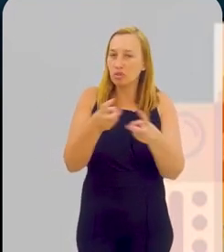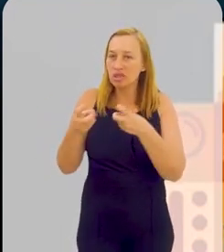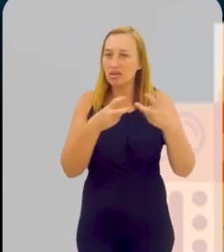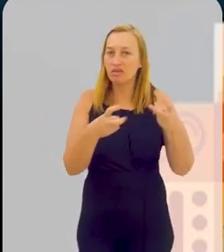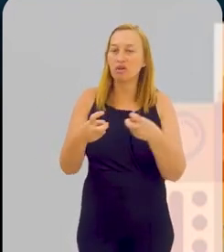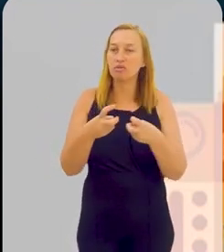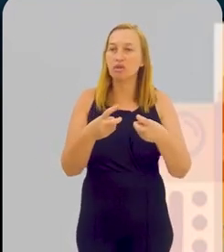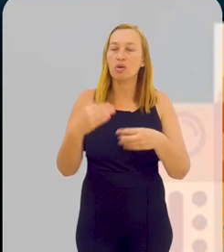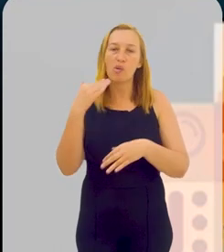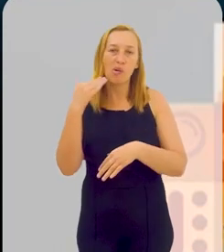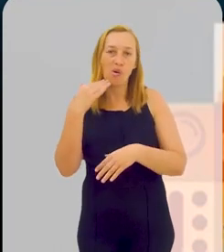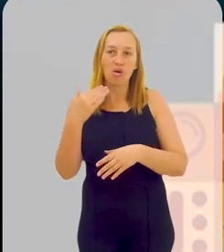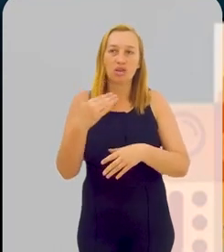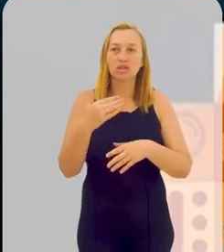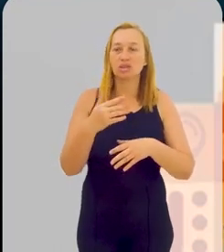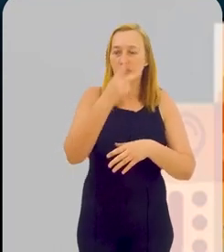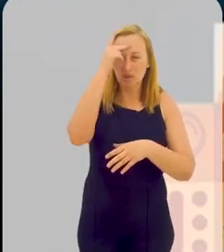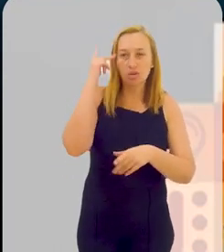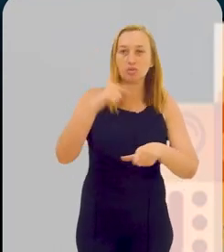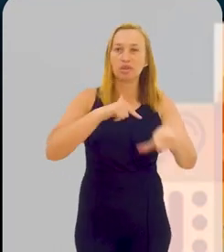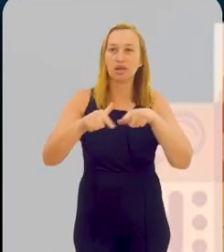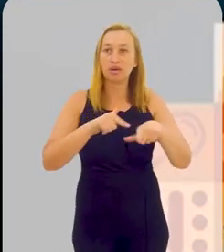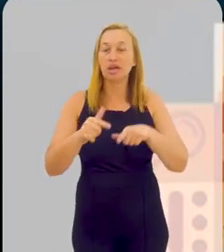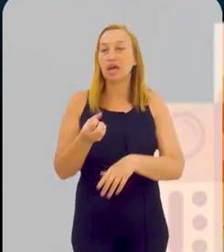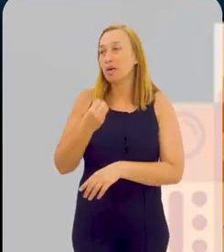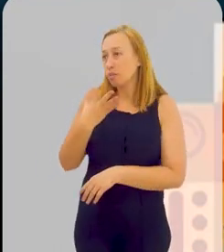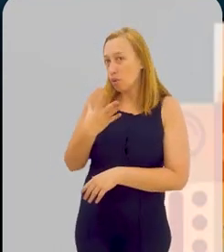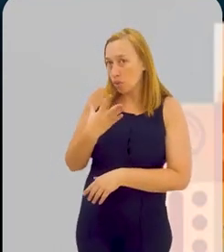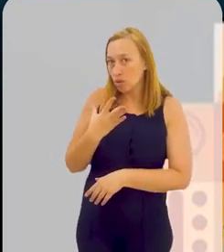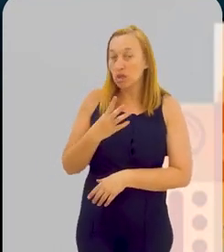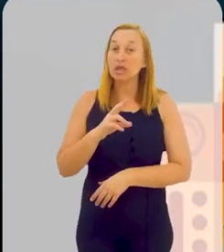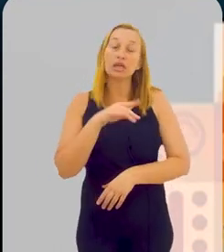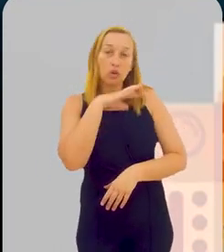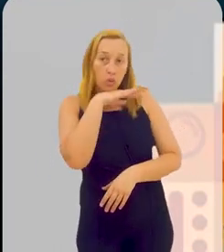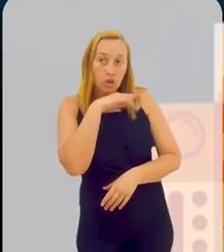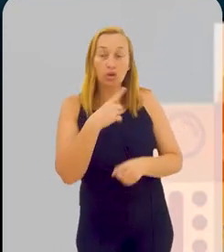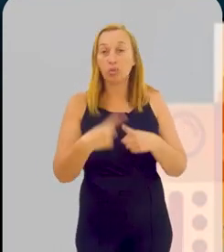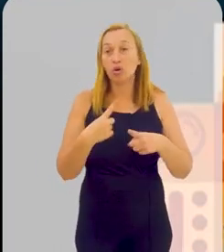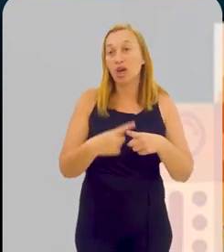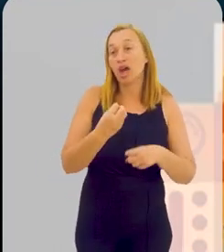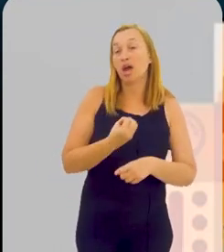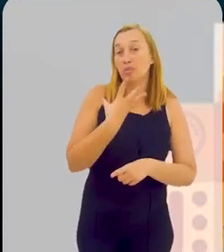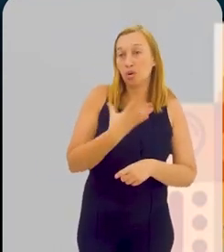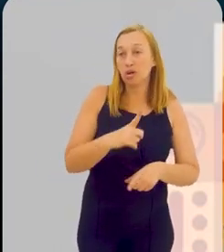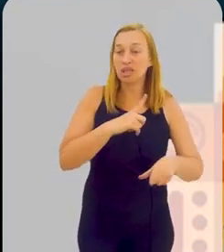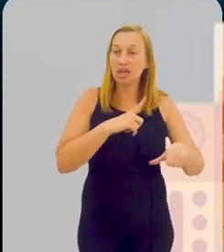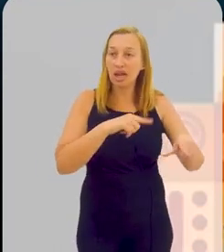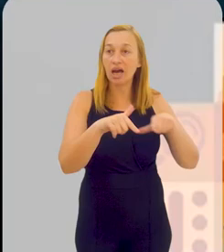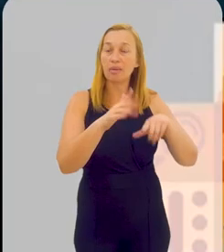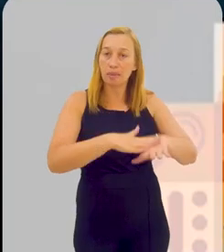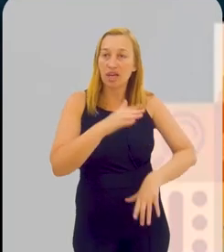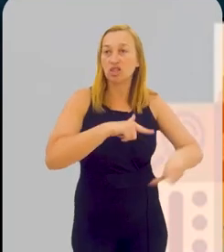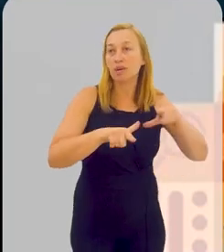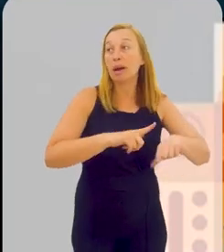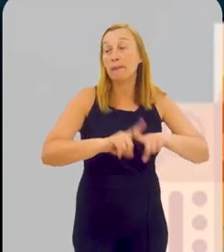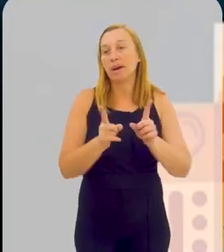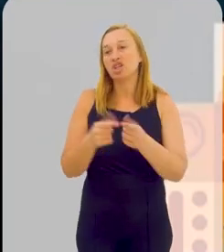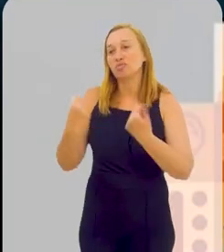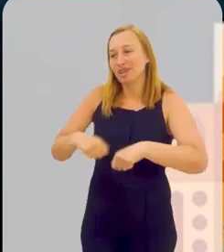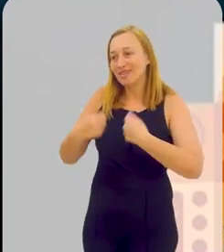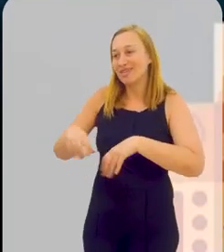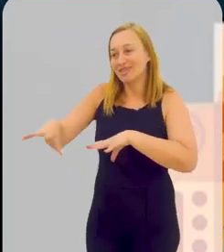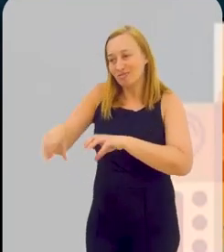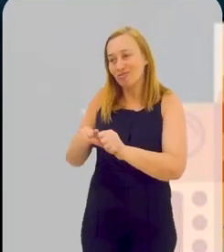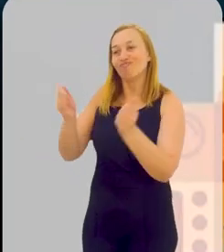deficiência na questão da mão de obra, o que é uma boa e uma má notícia. É um bom problema, porque você vai ter gerações de emprego, mas você precisa